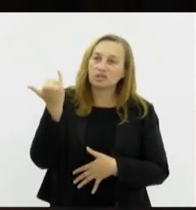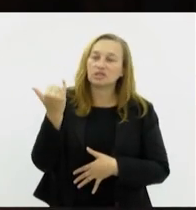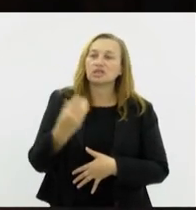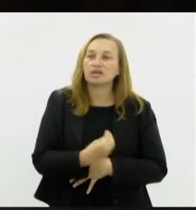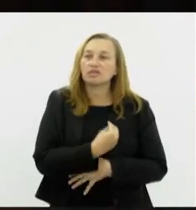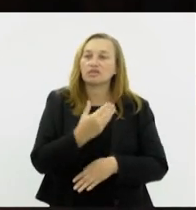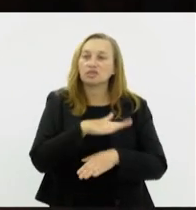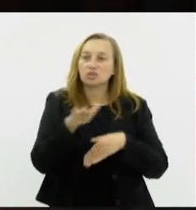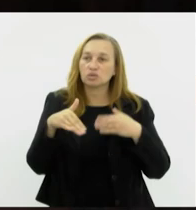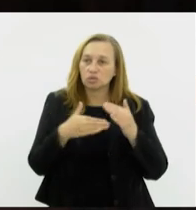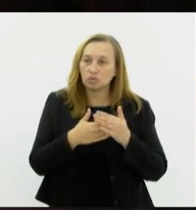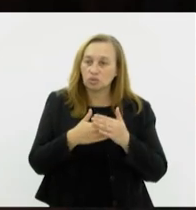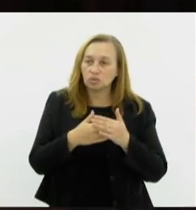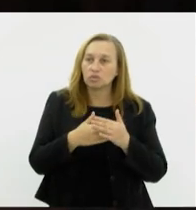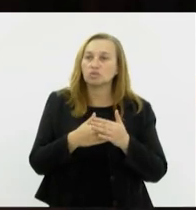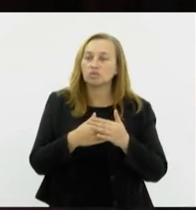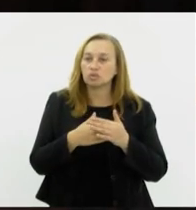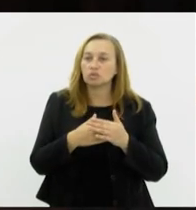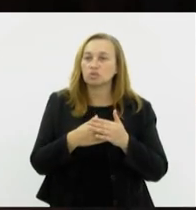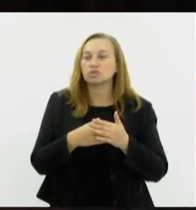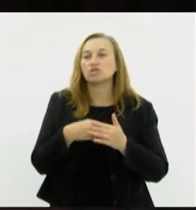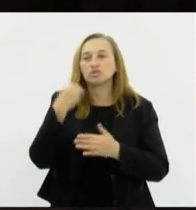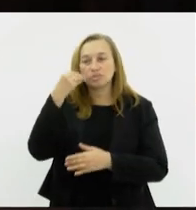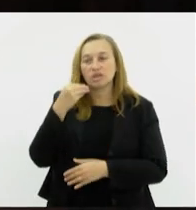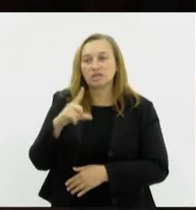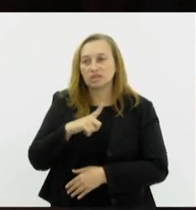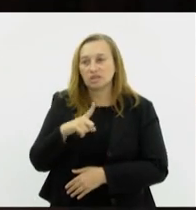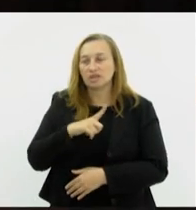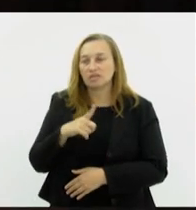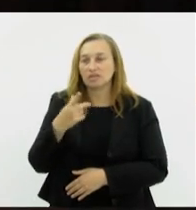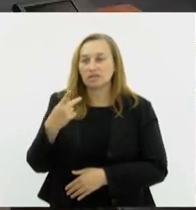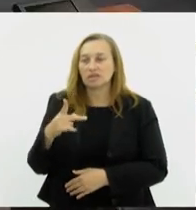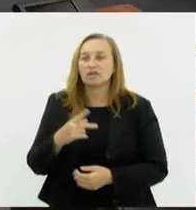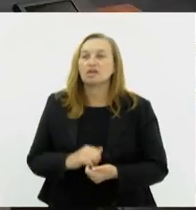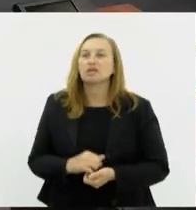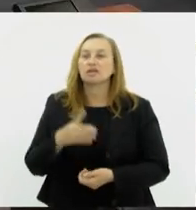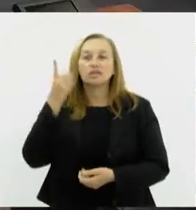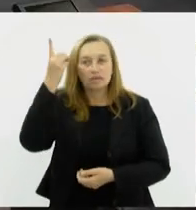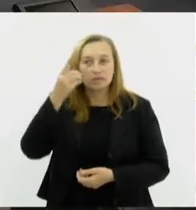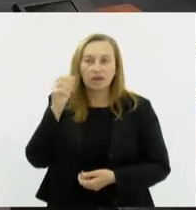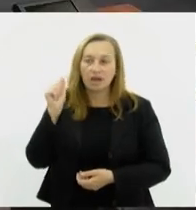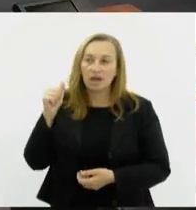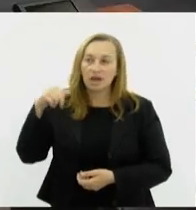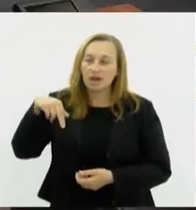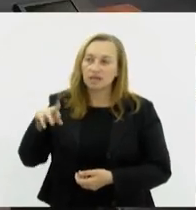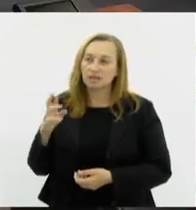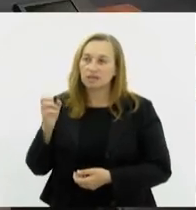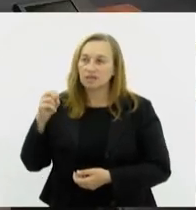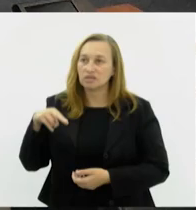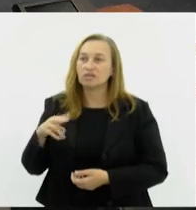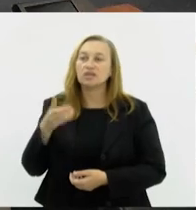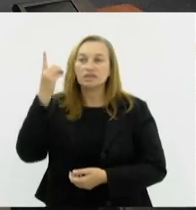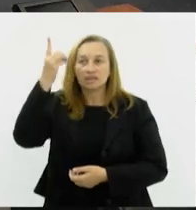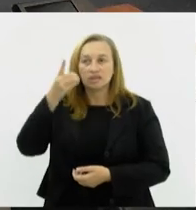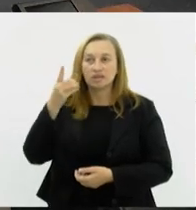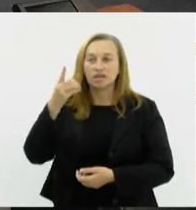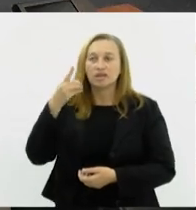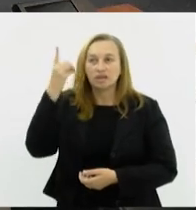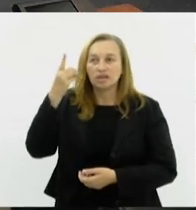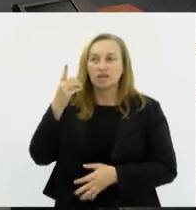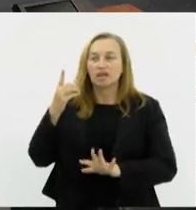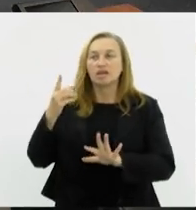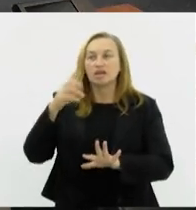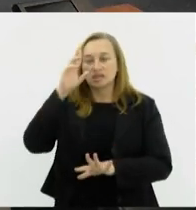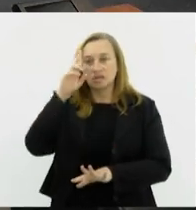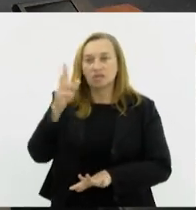de todo mundo que teve a felicidade de conviver com ela. Deputado Anderson Moraes. Senhora presidente, na verdade, o projeto